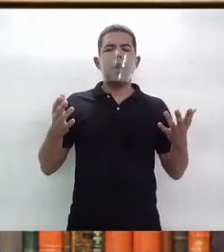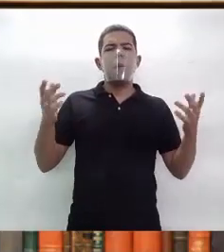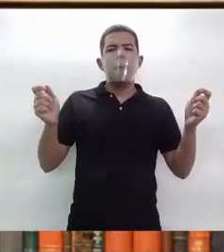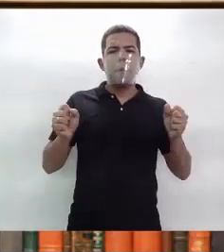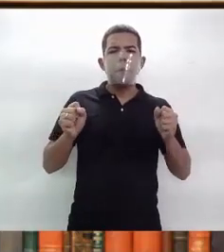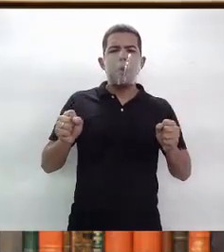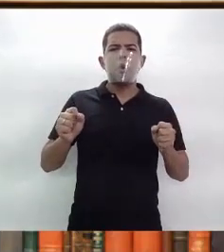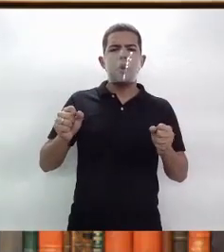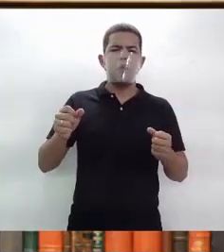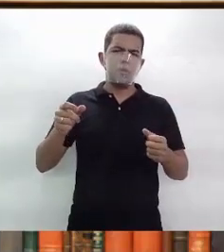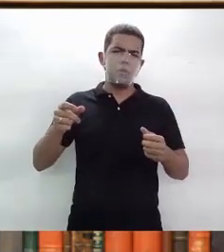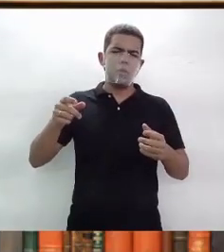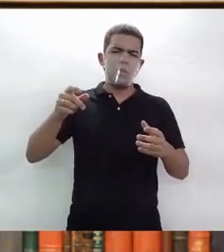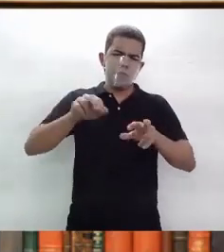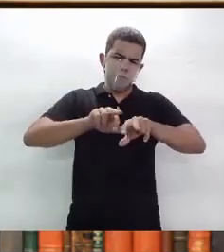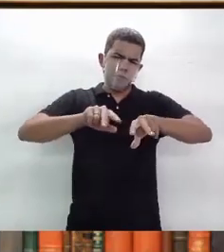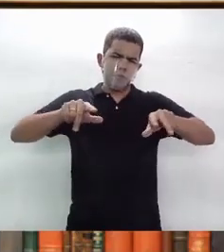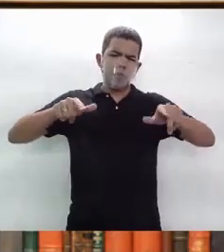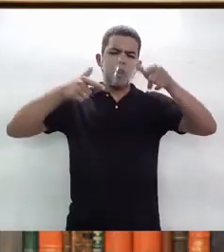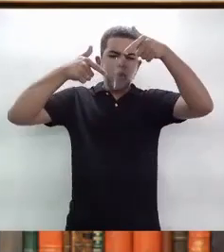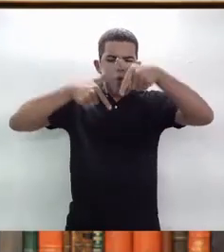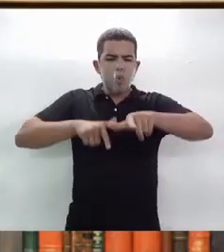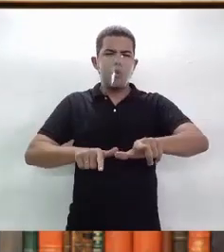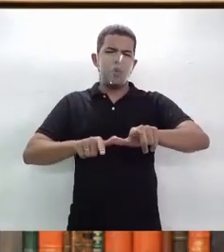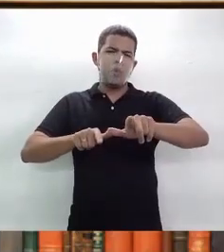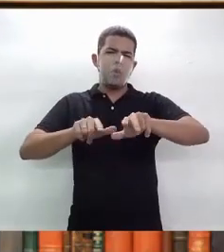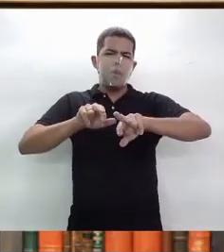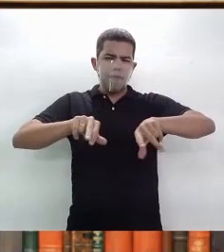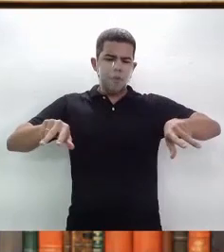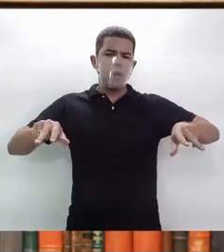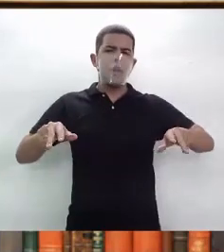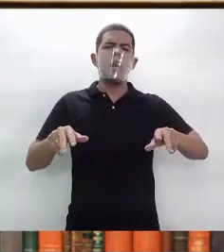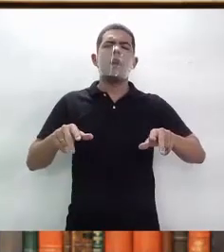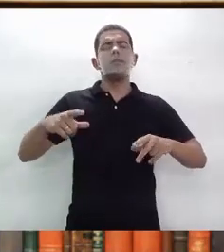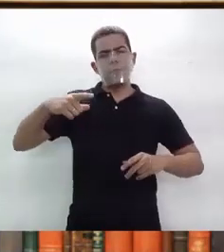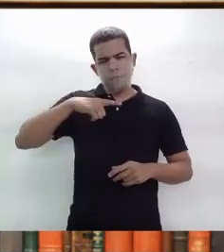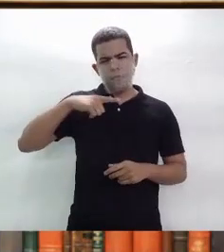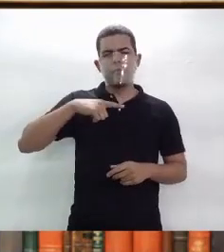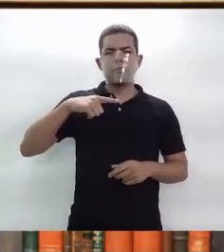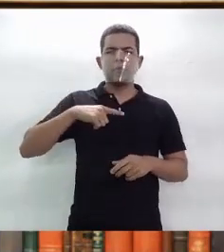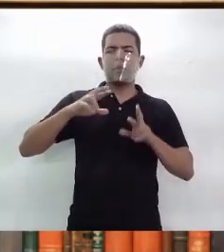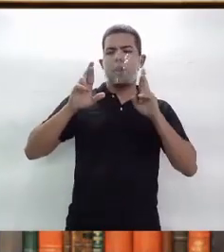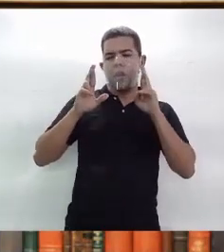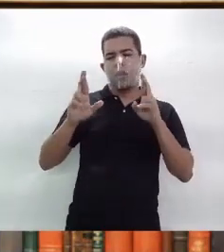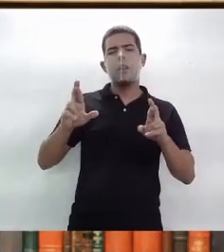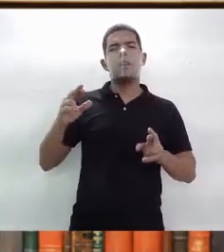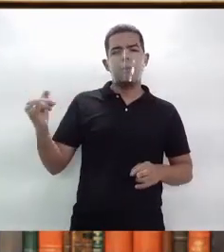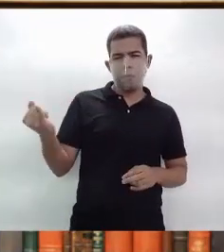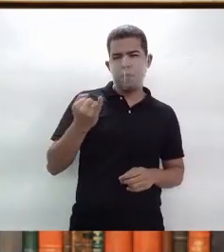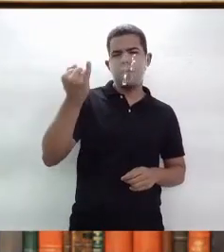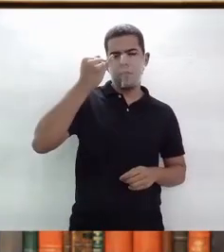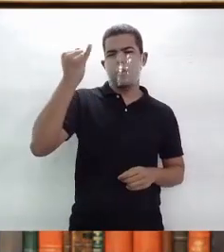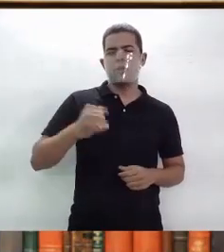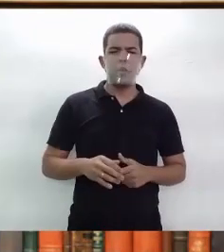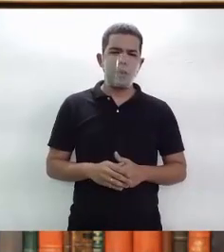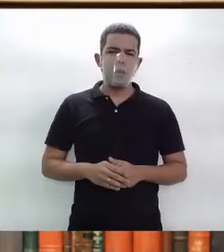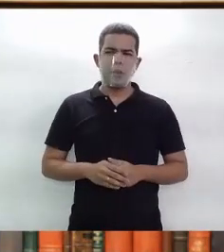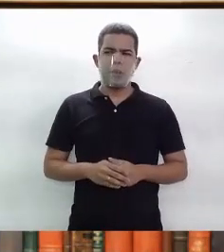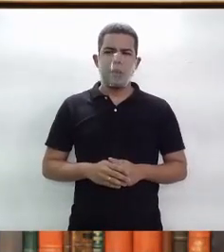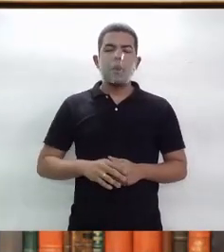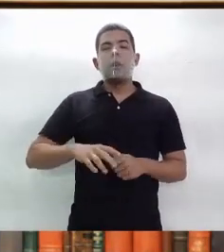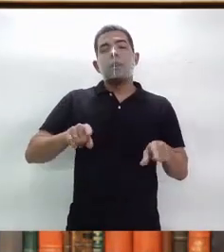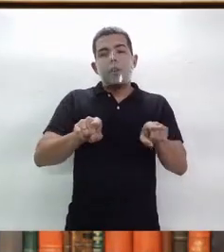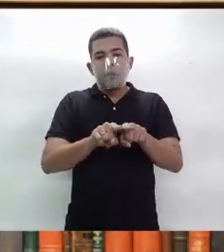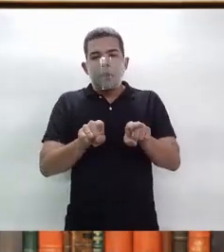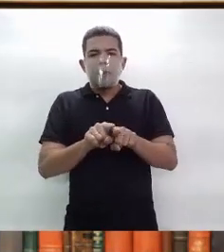candomblessista, seja umbandista, seja o que for, mas a gente saber respeitar e o outro saber lhe respeitar, assim como a